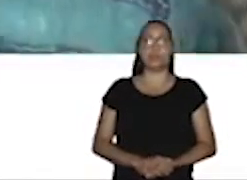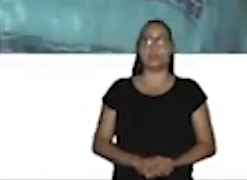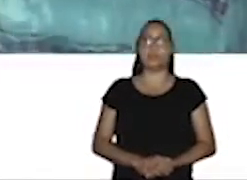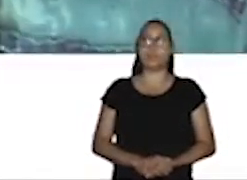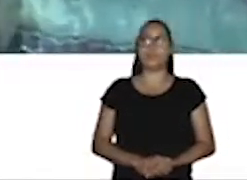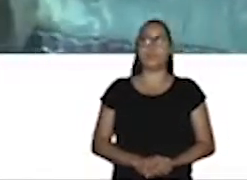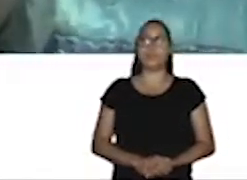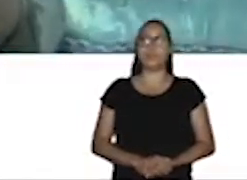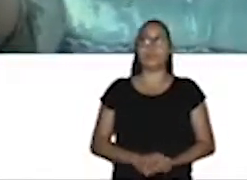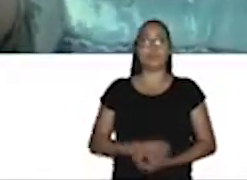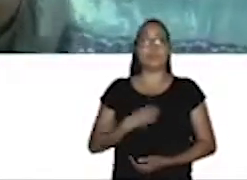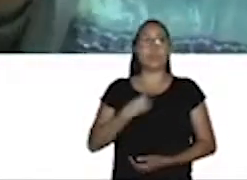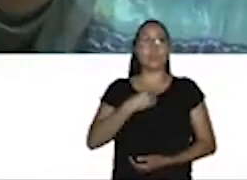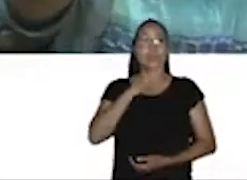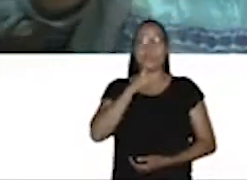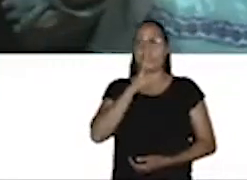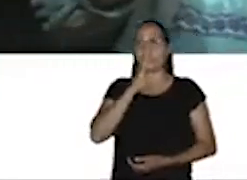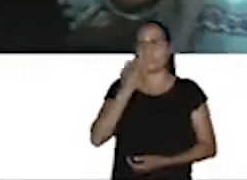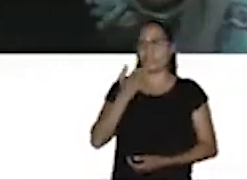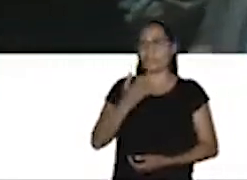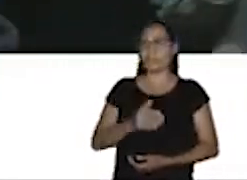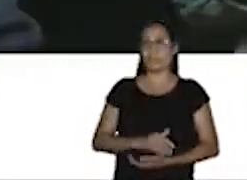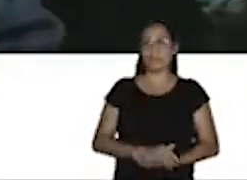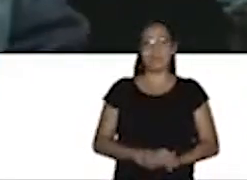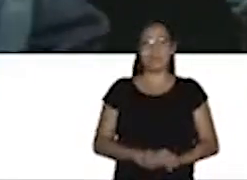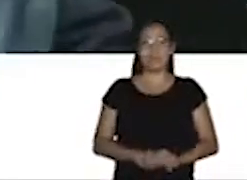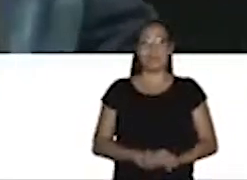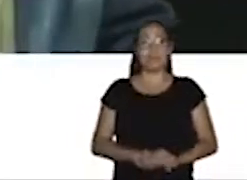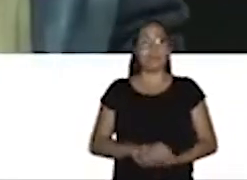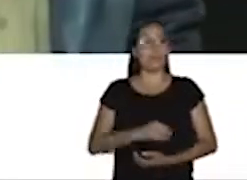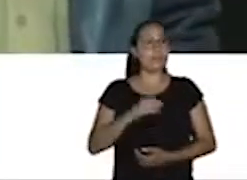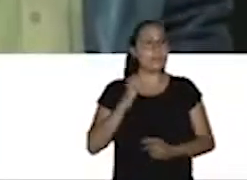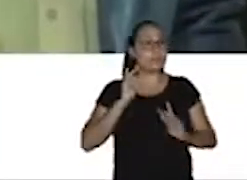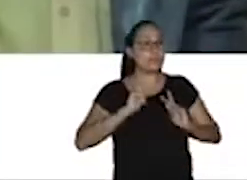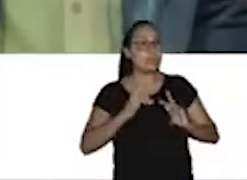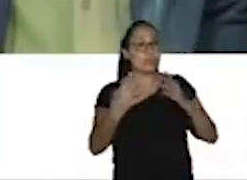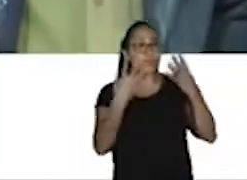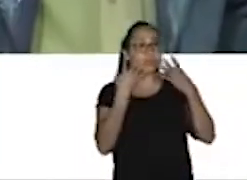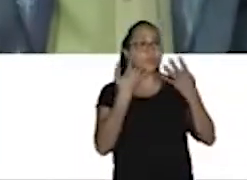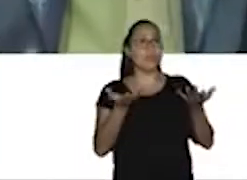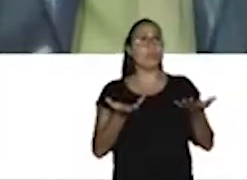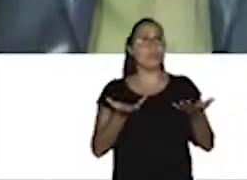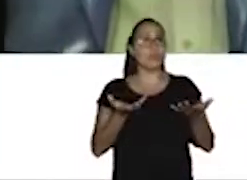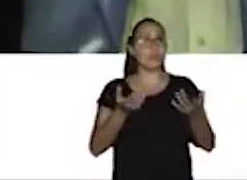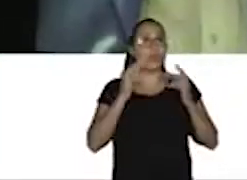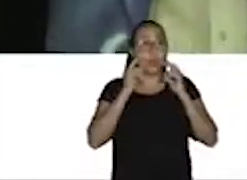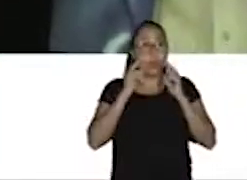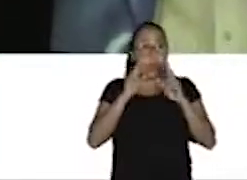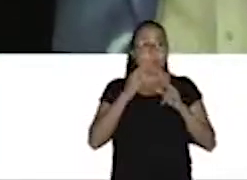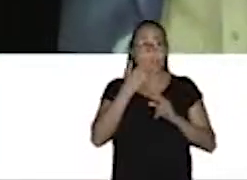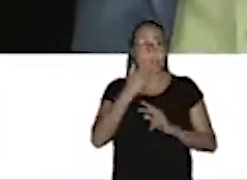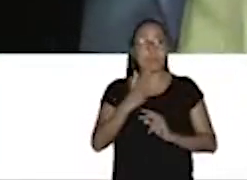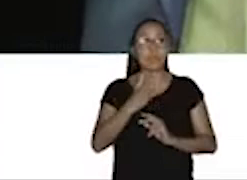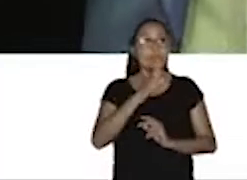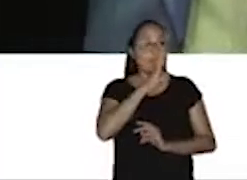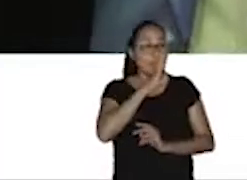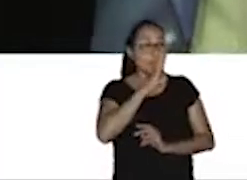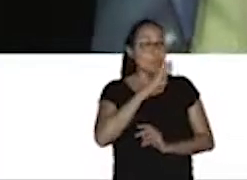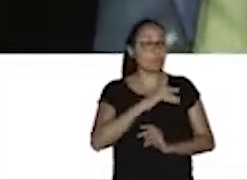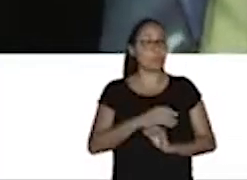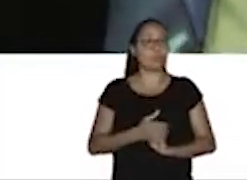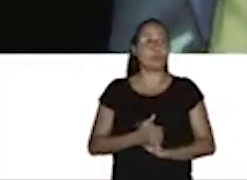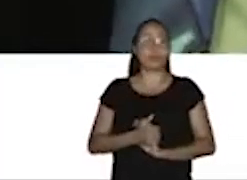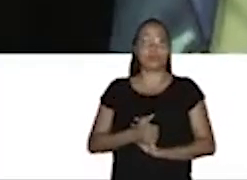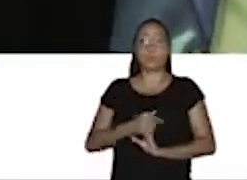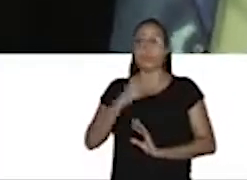Eu tava quieta. Pessoa tá olhando o negócio da apresentação, tá olhando, as pessoas estão tudo lá. Olha pra frente. Eu tô. Não fala. Não